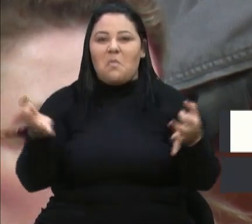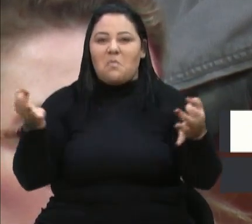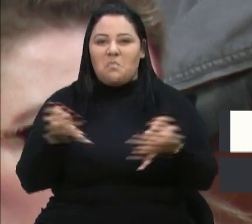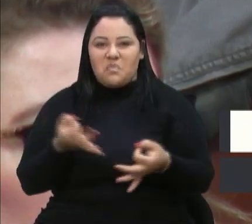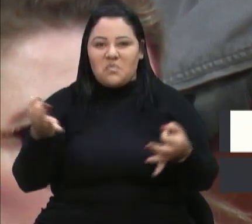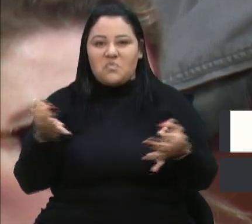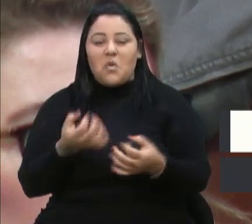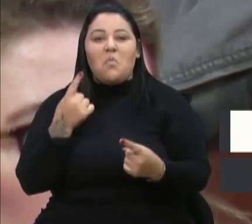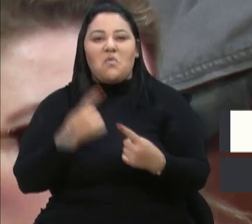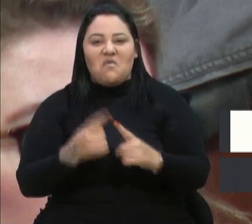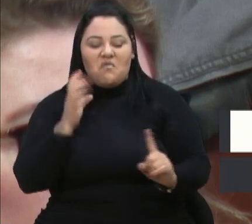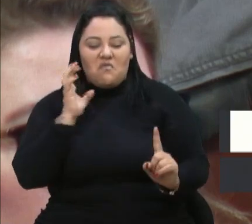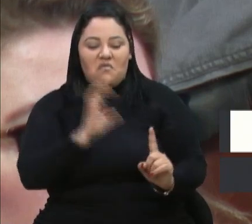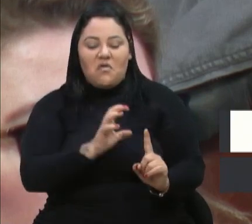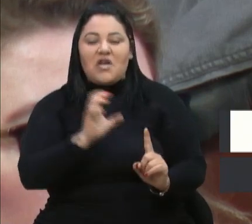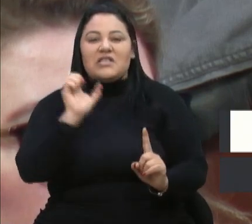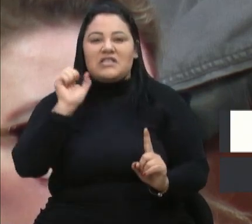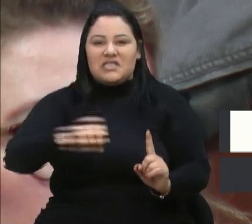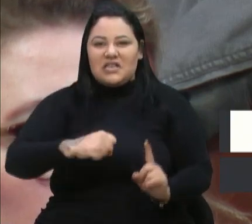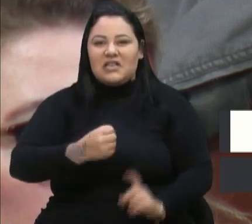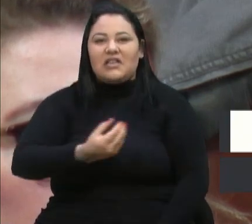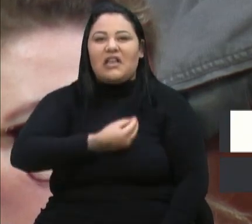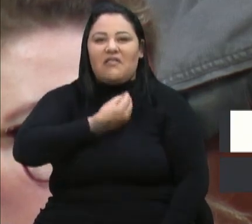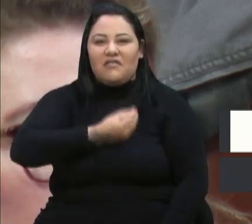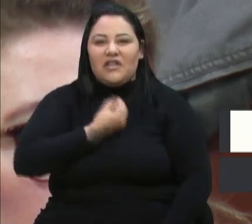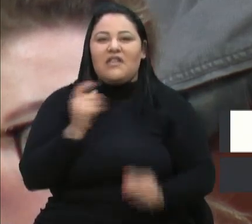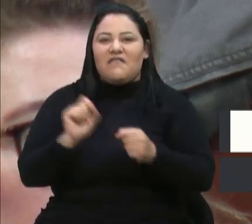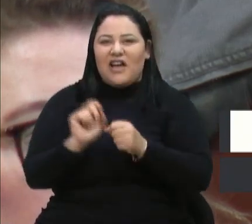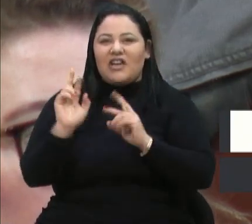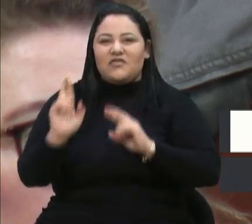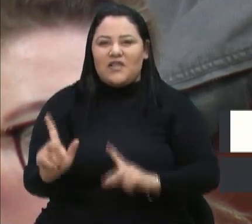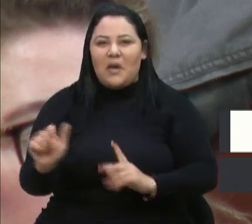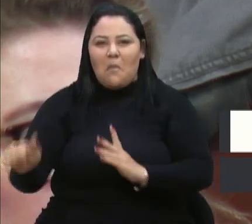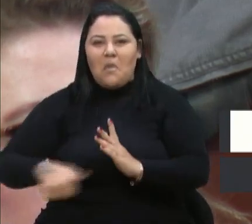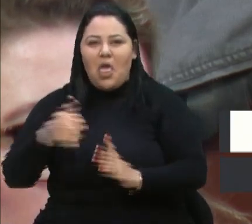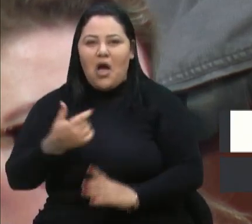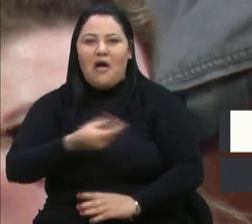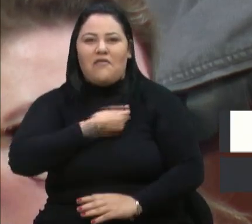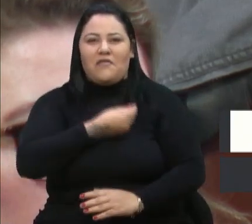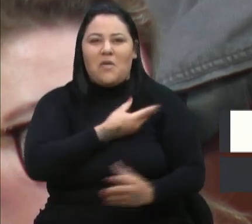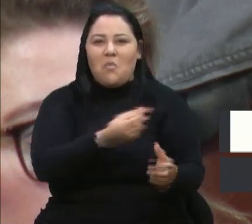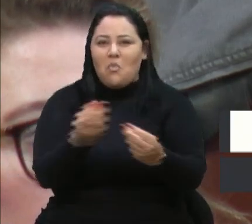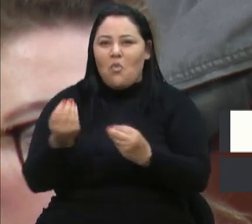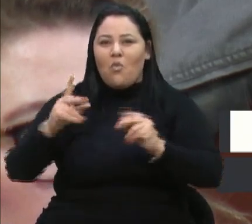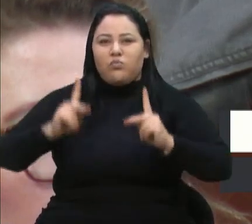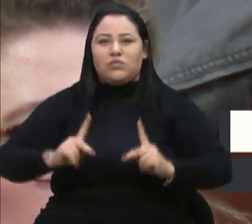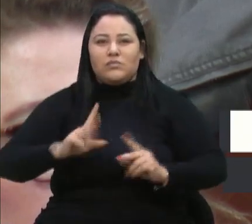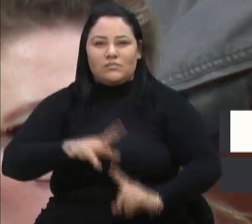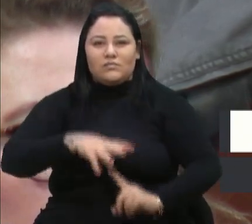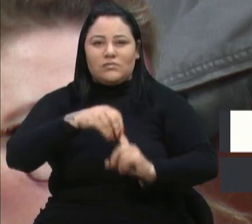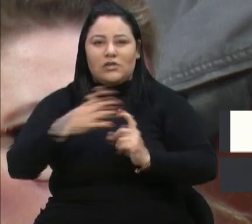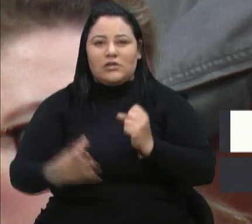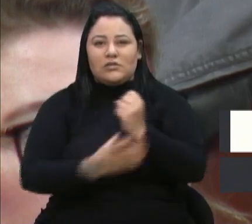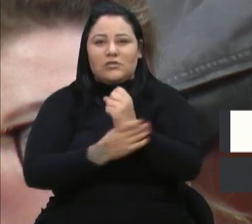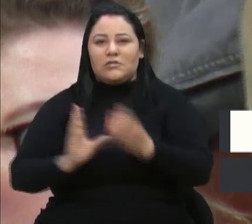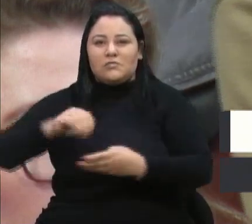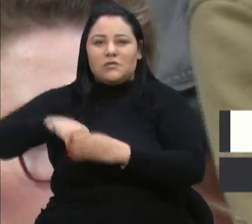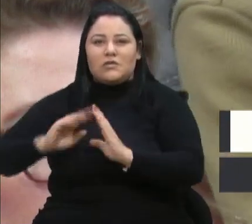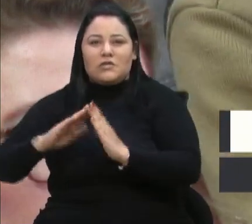a diferença, sim, na vida de muitas pessoas e principalmente na segurança, nas